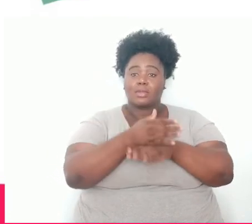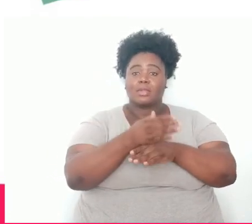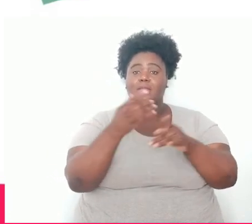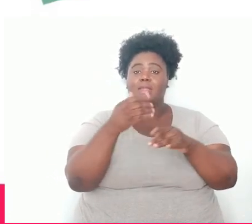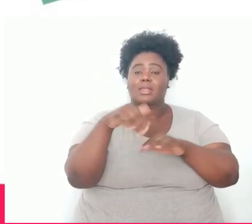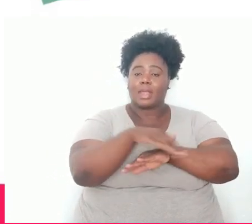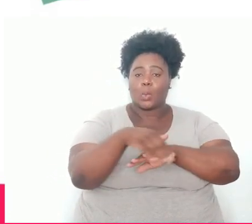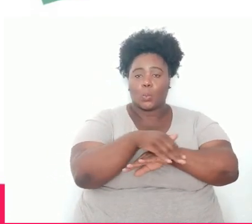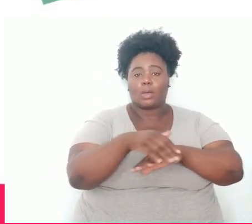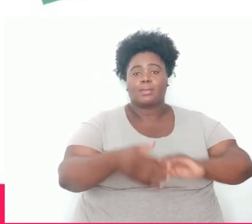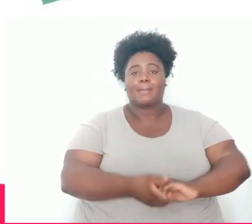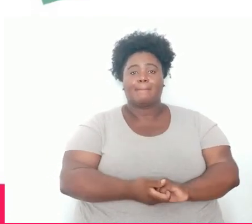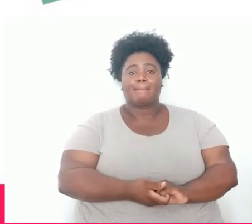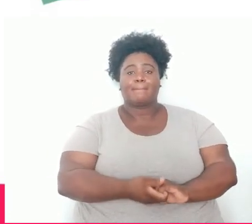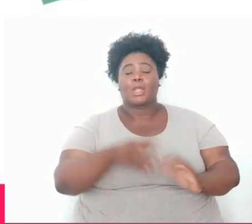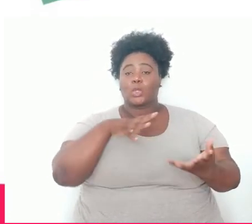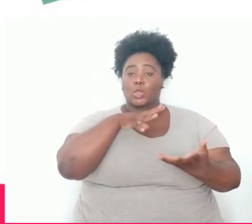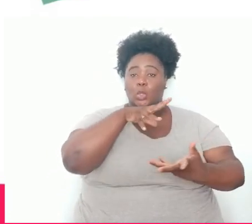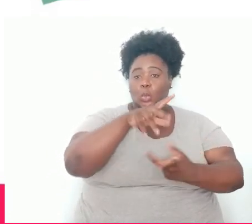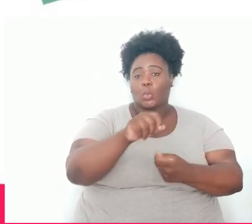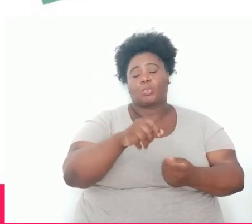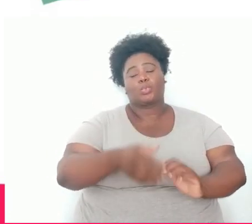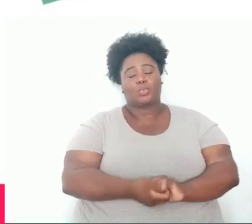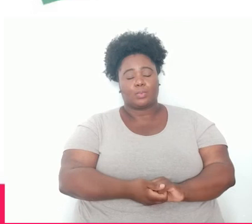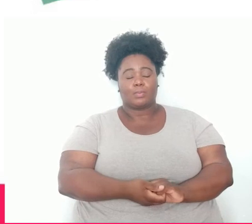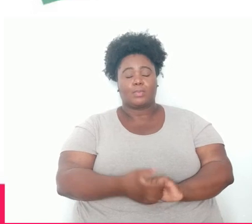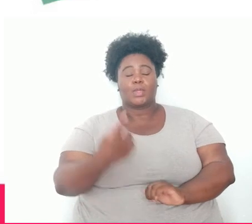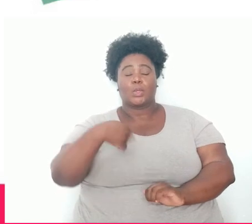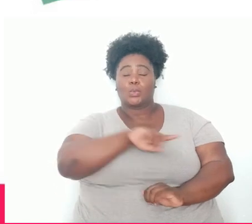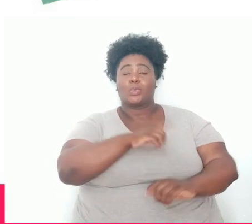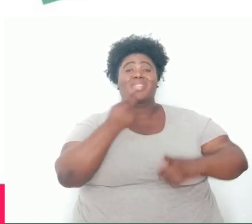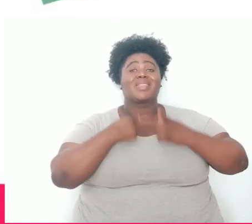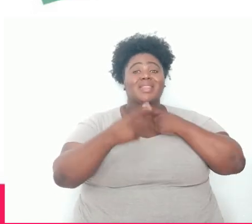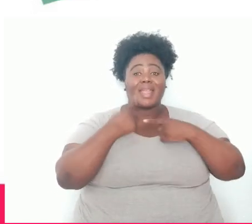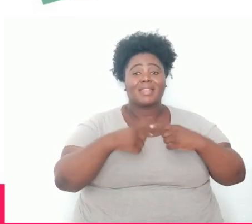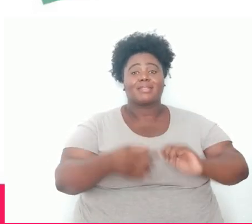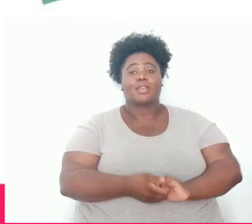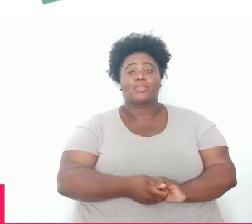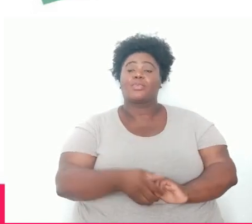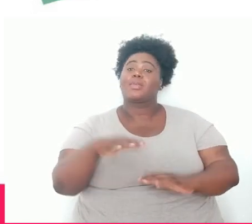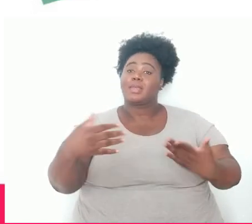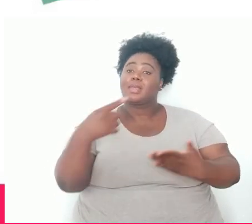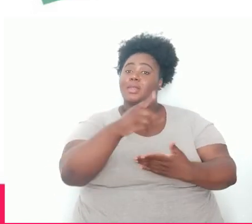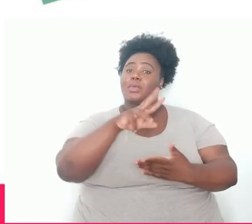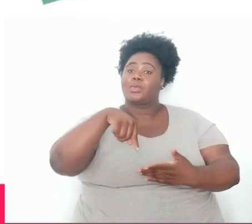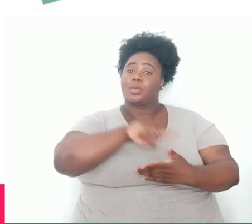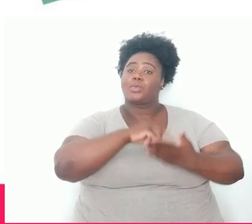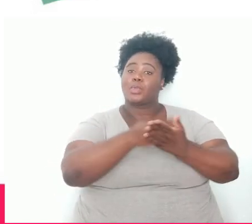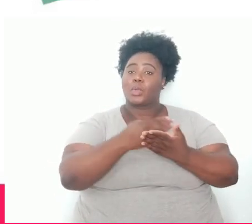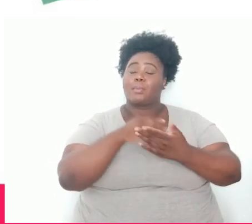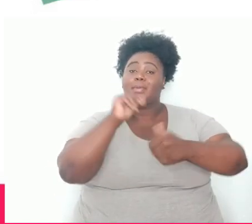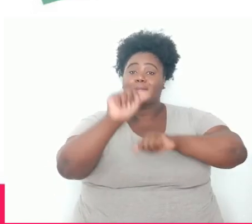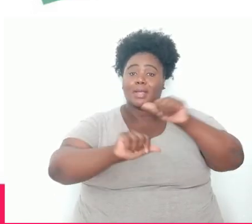rua, né? Vamos botar na rua, no mundo, vamos botar no mundo o nosso desejo performático, que aí a gente